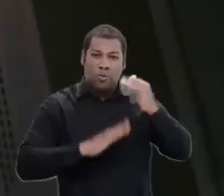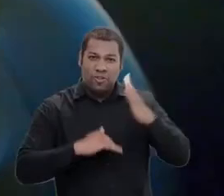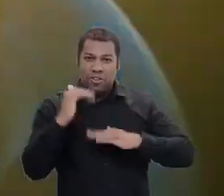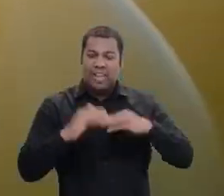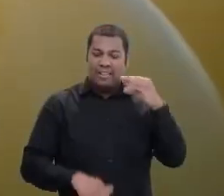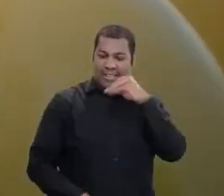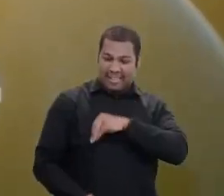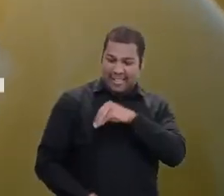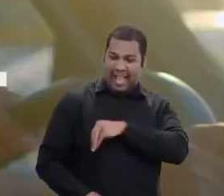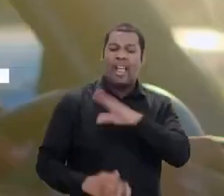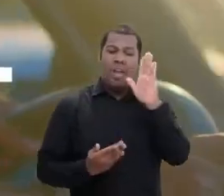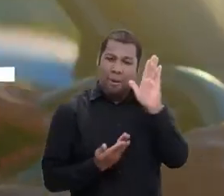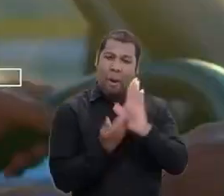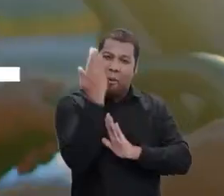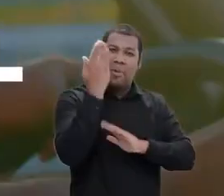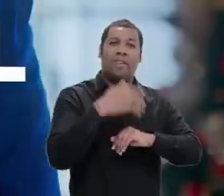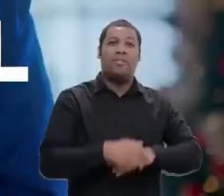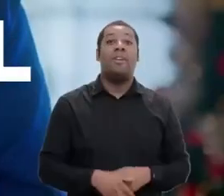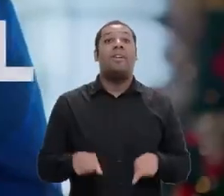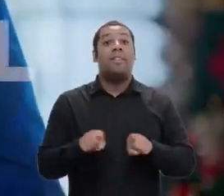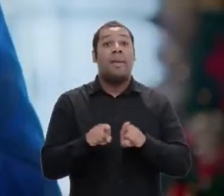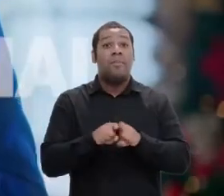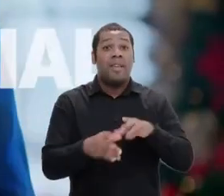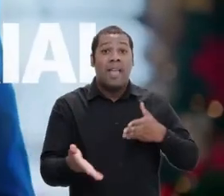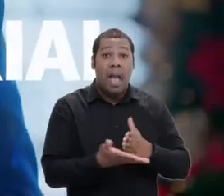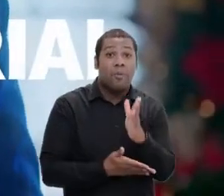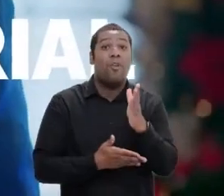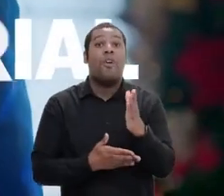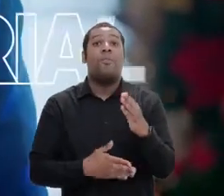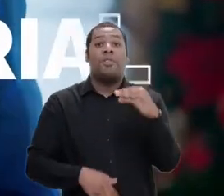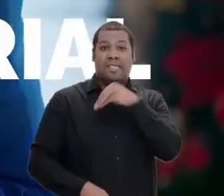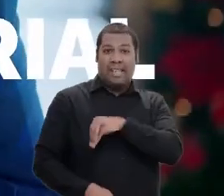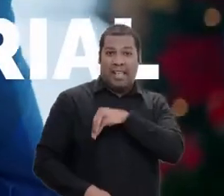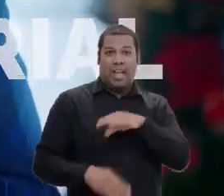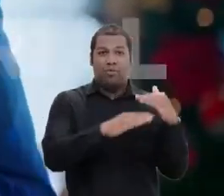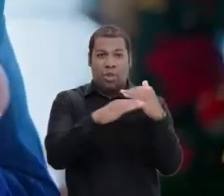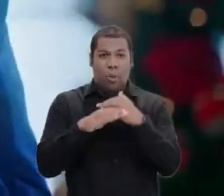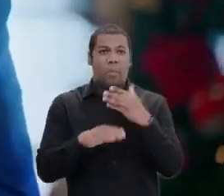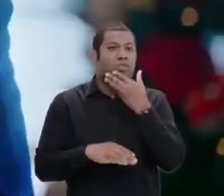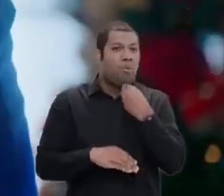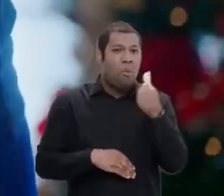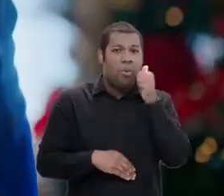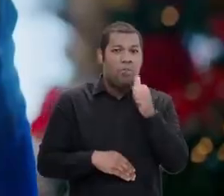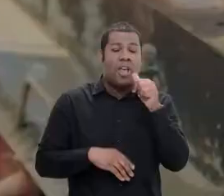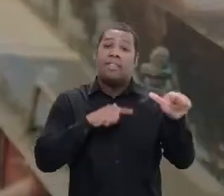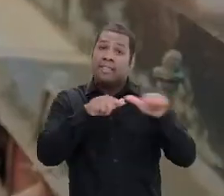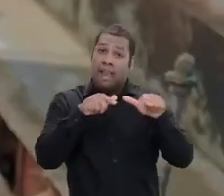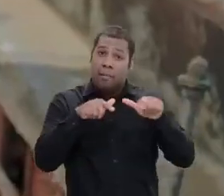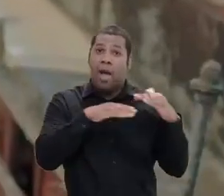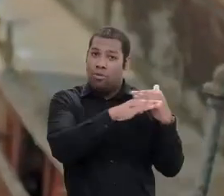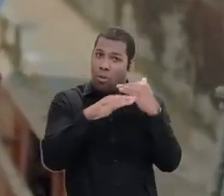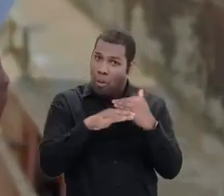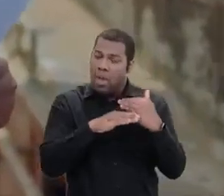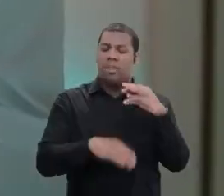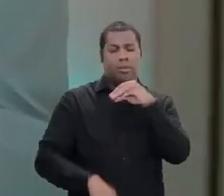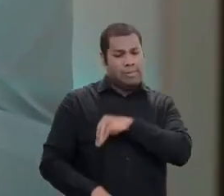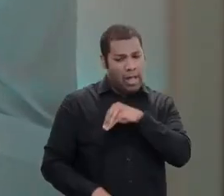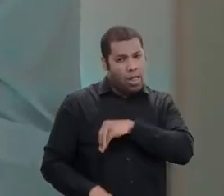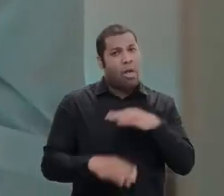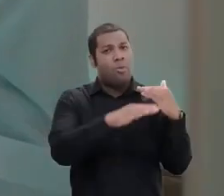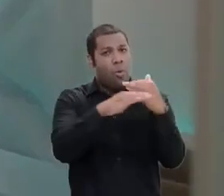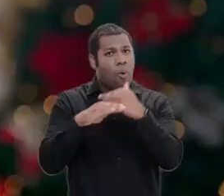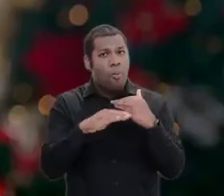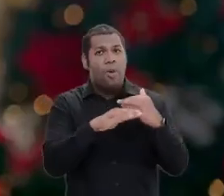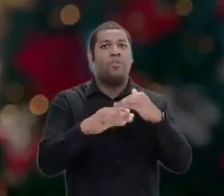profissionais também tiveram aumento real. Aprovamos a igualdade salarial entre homens e mulheres. Trabalho igual,